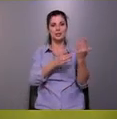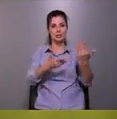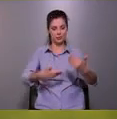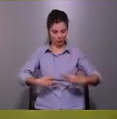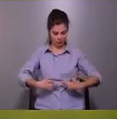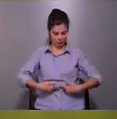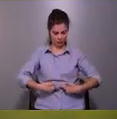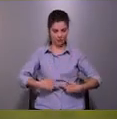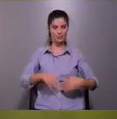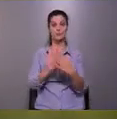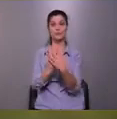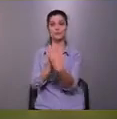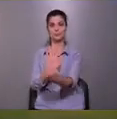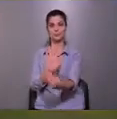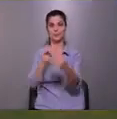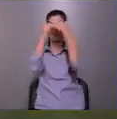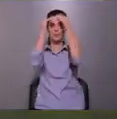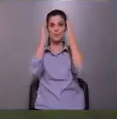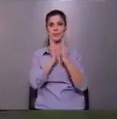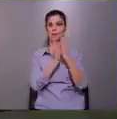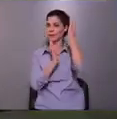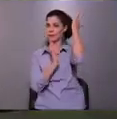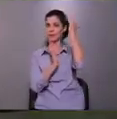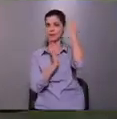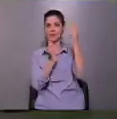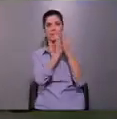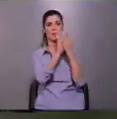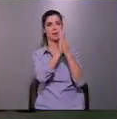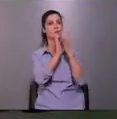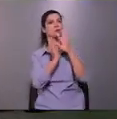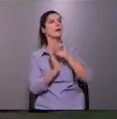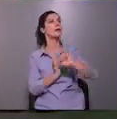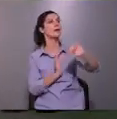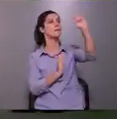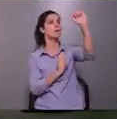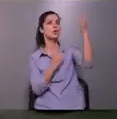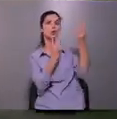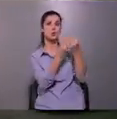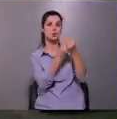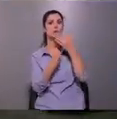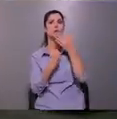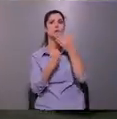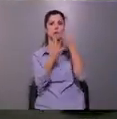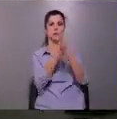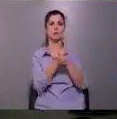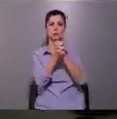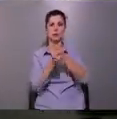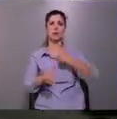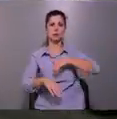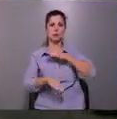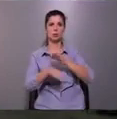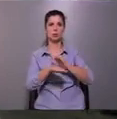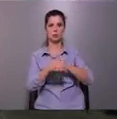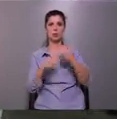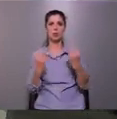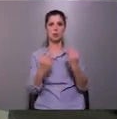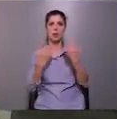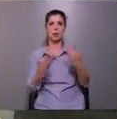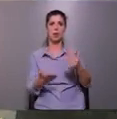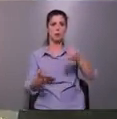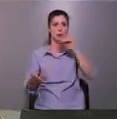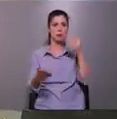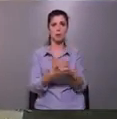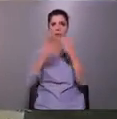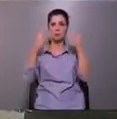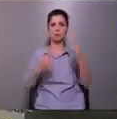Leibes, Jesus. Santa Maria, Mãe de Deus, rogai por nós, pecadores, agora e na hora da nossa